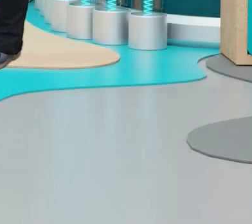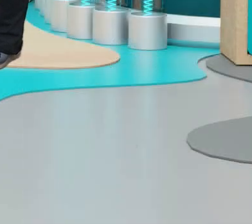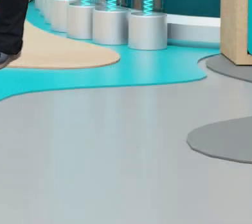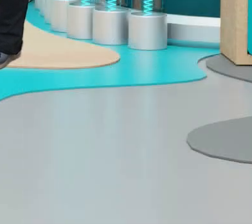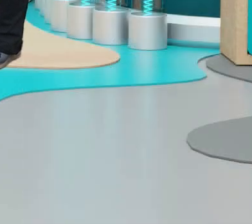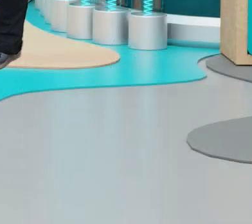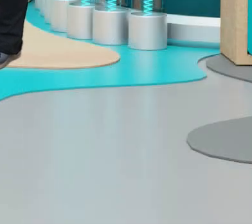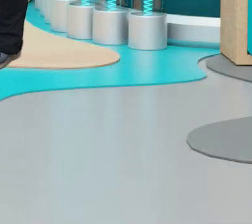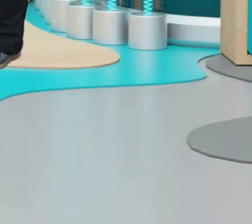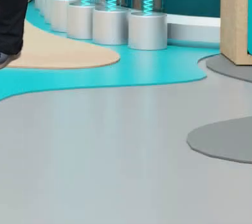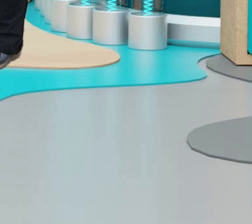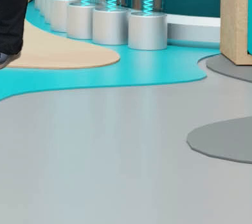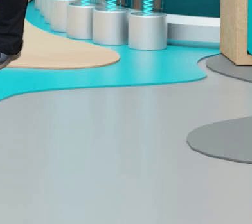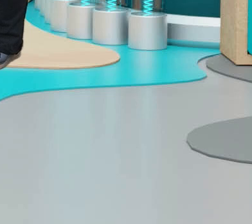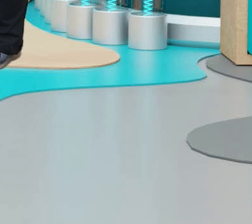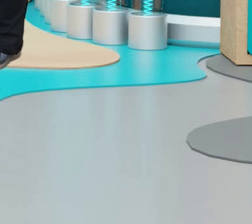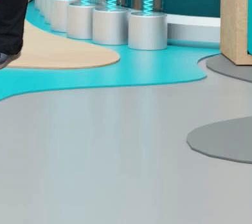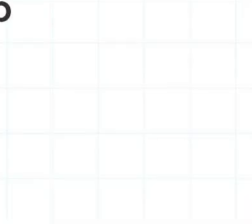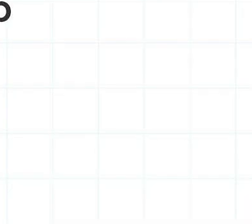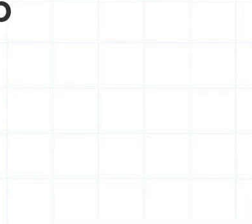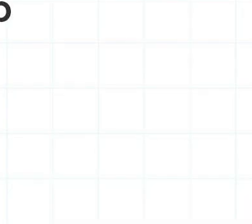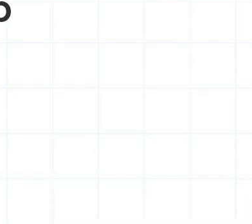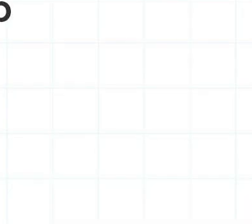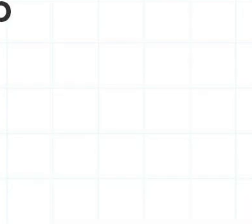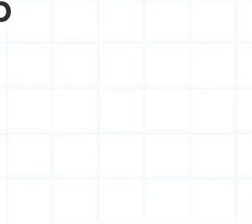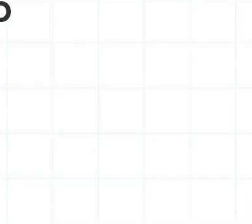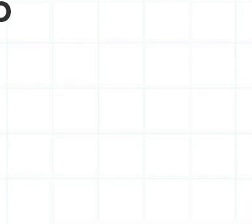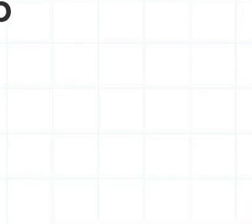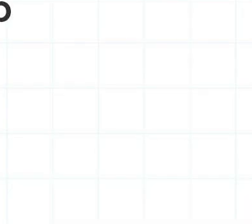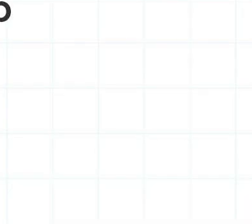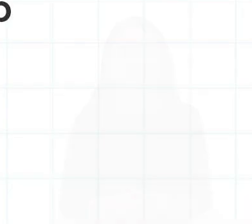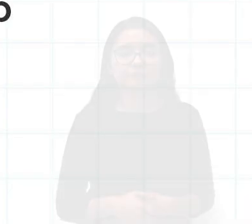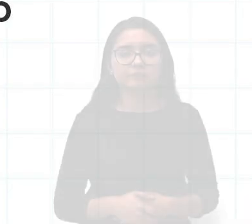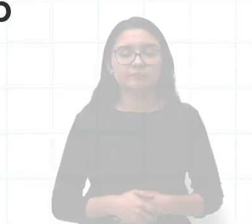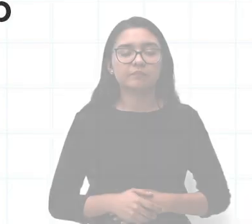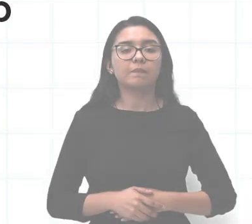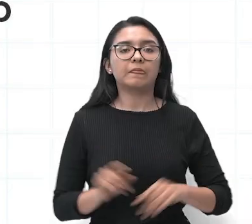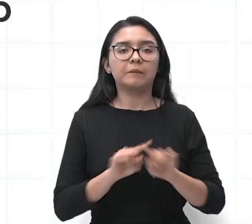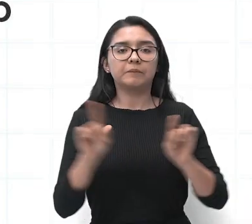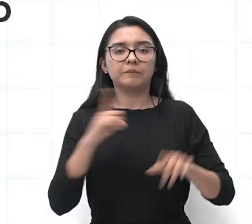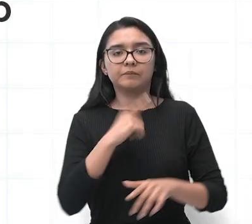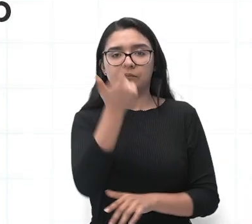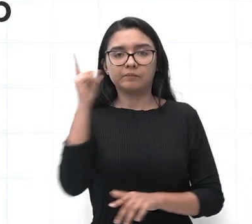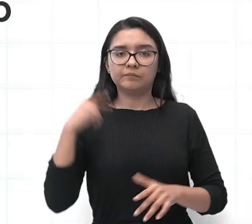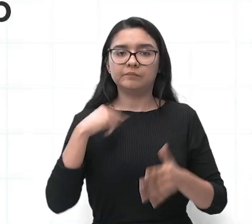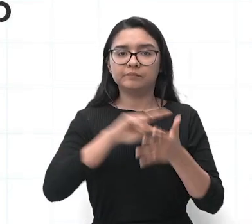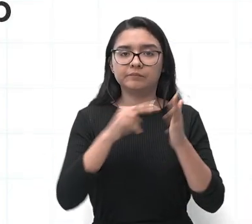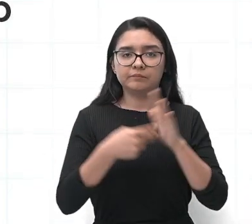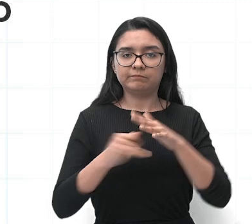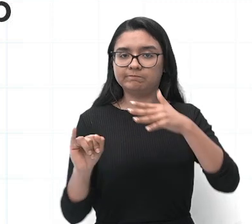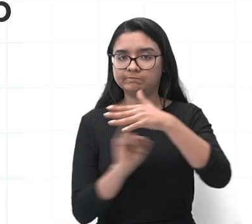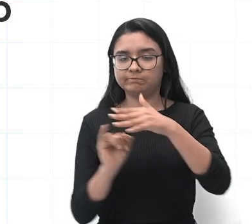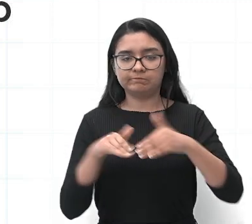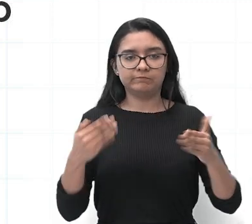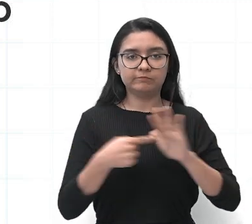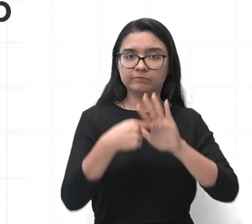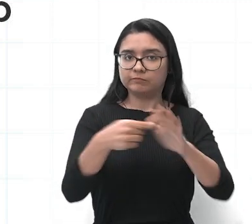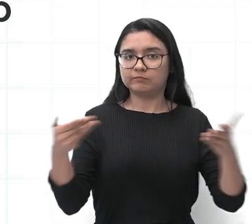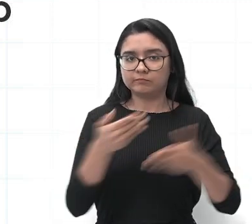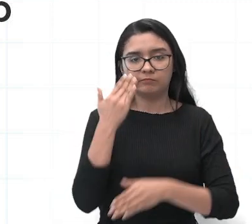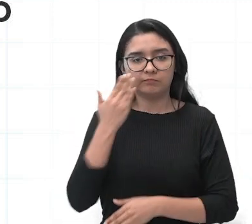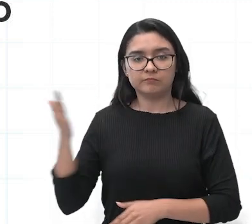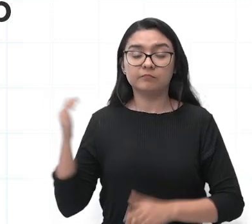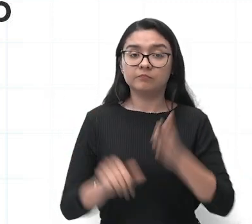tem significados informais aqui da nossa região que eu venho trazendo para vocês agora. Então observem,